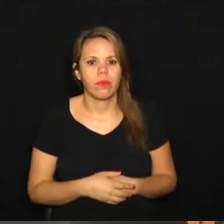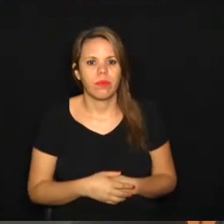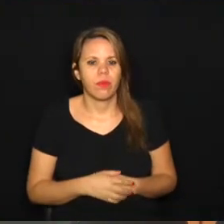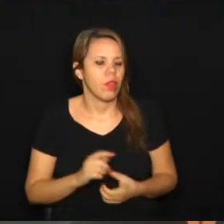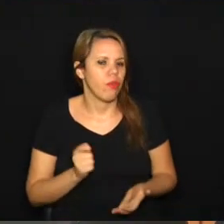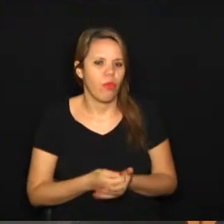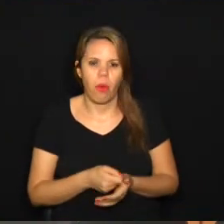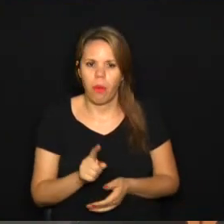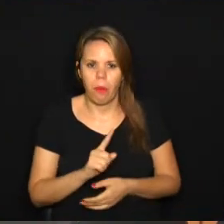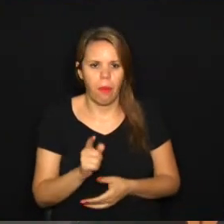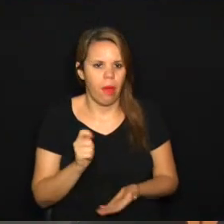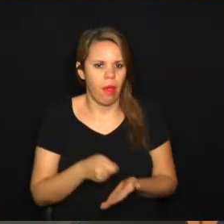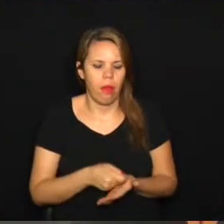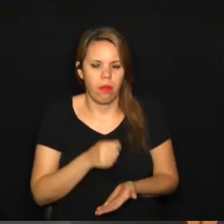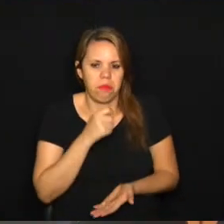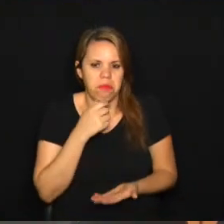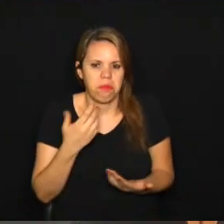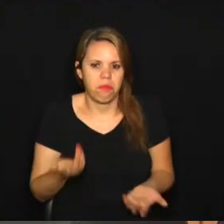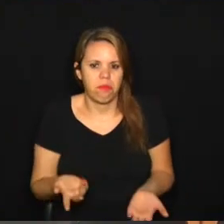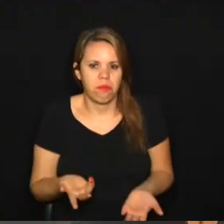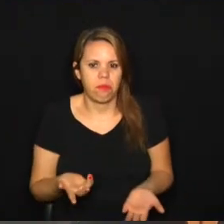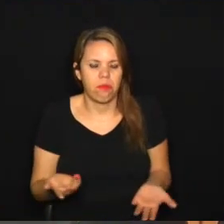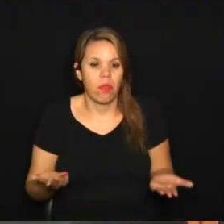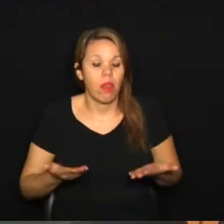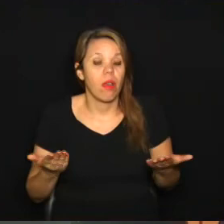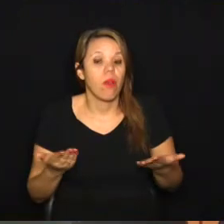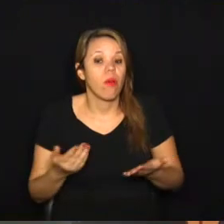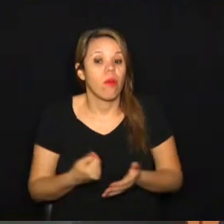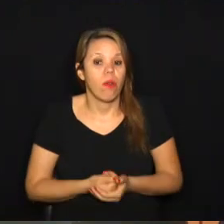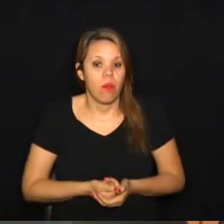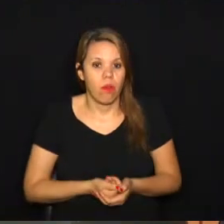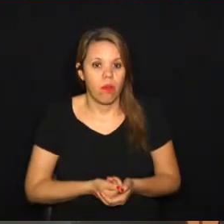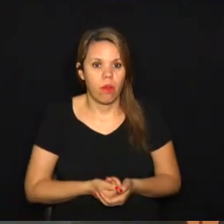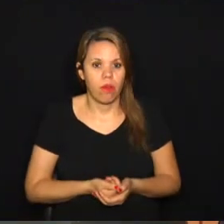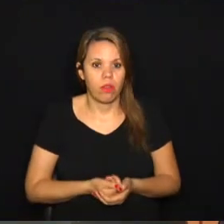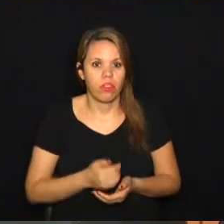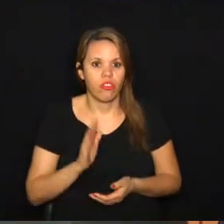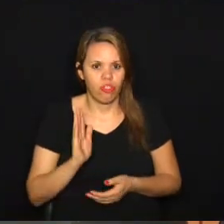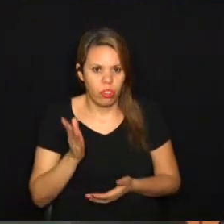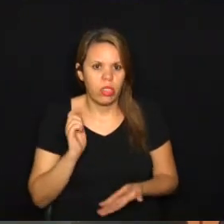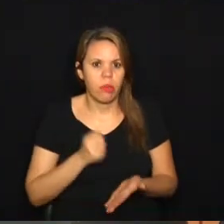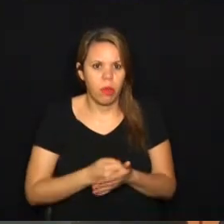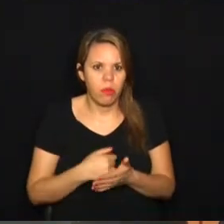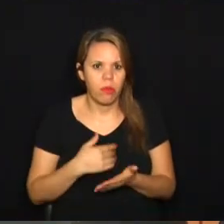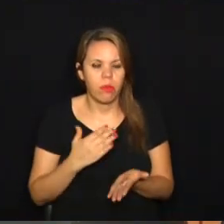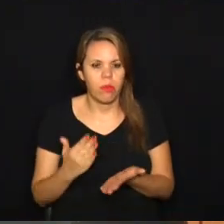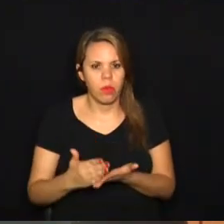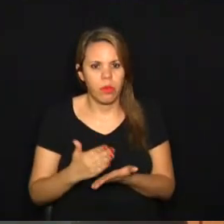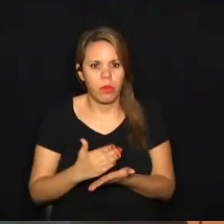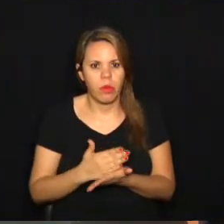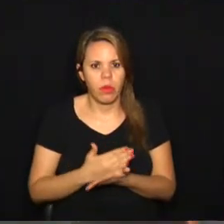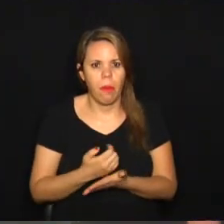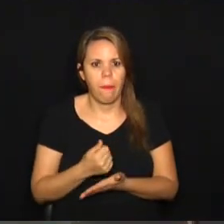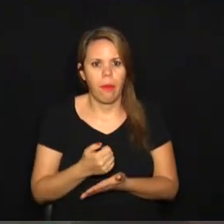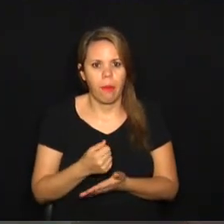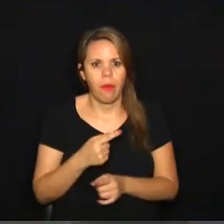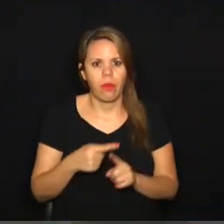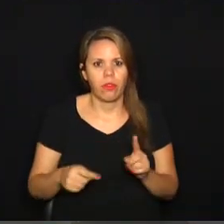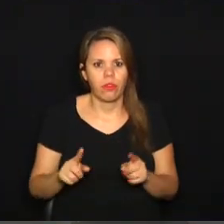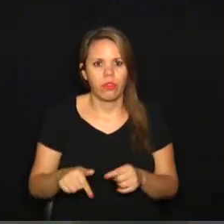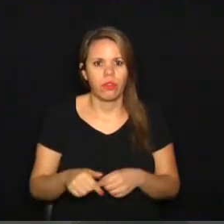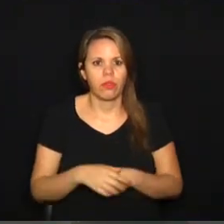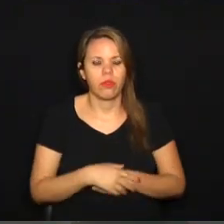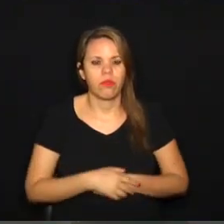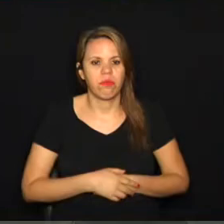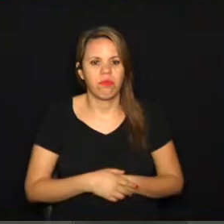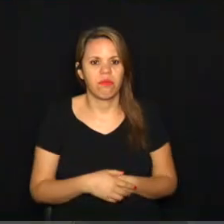foram pagas. Tá. Que mais agora até... Nós estamos pagando, já pagamos boa parte disso. Tá